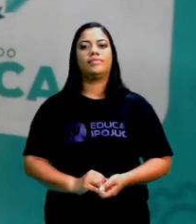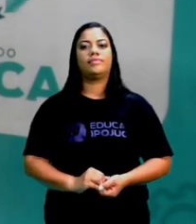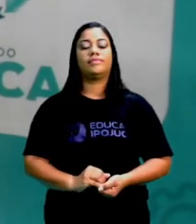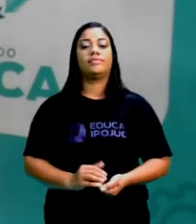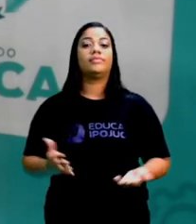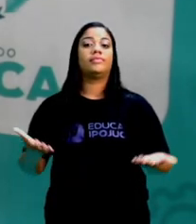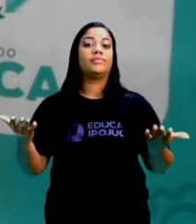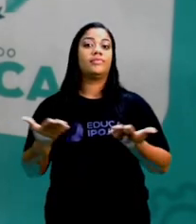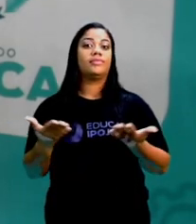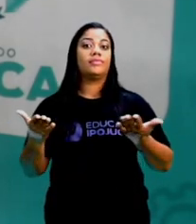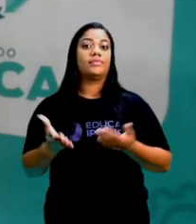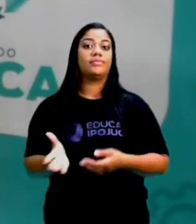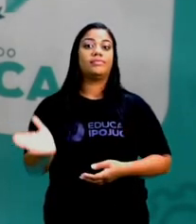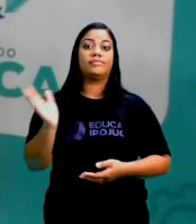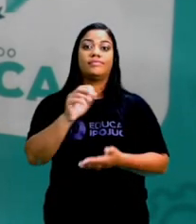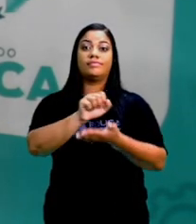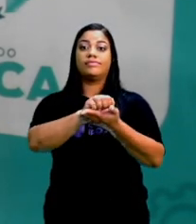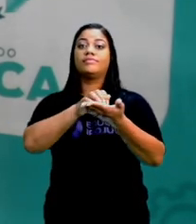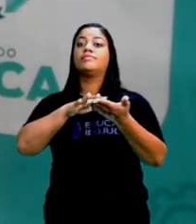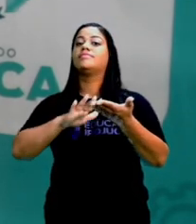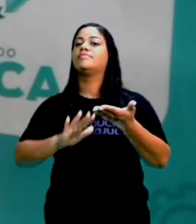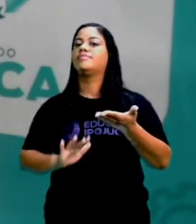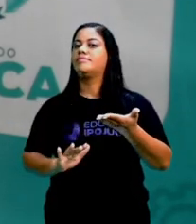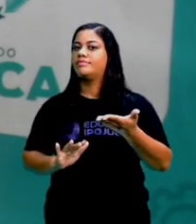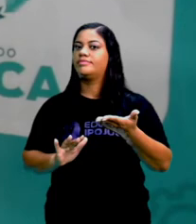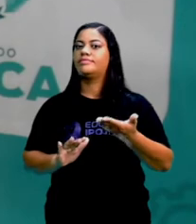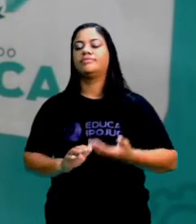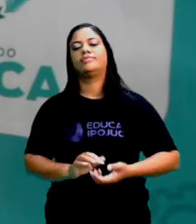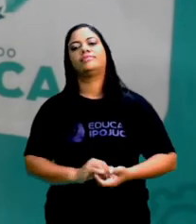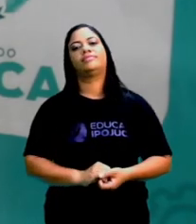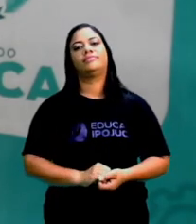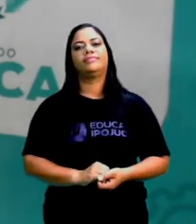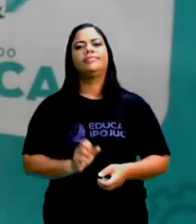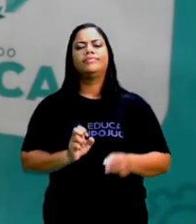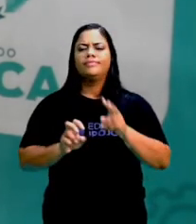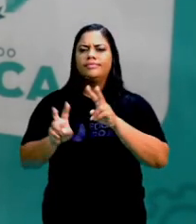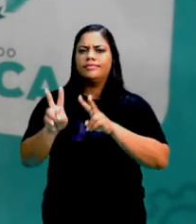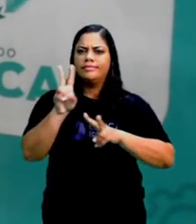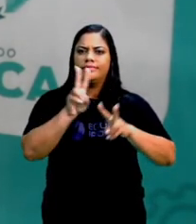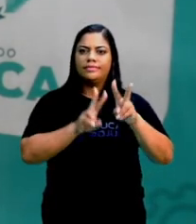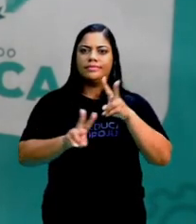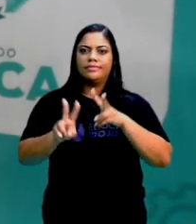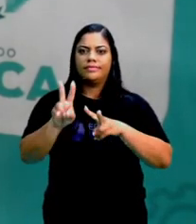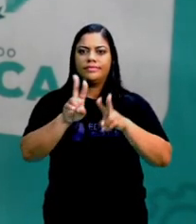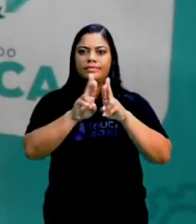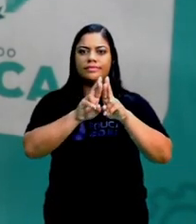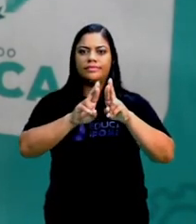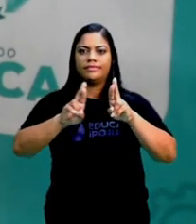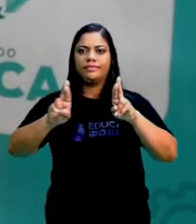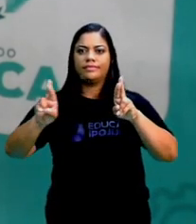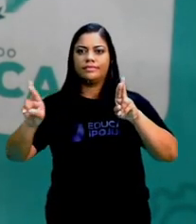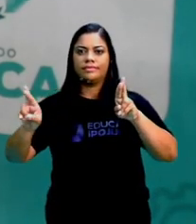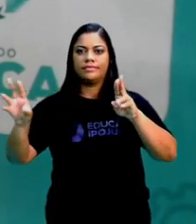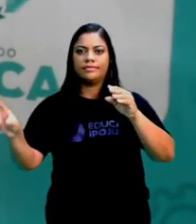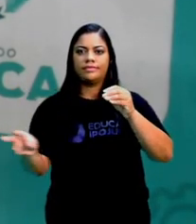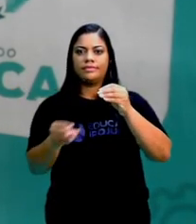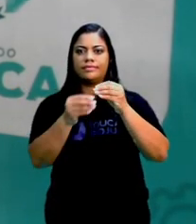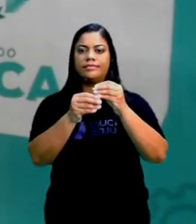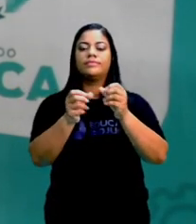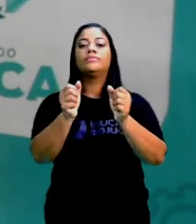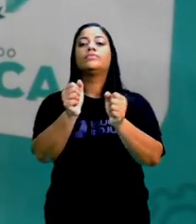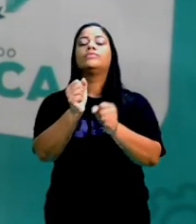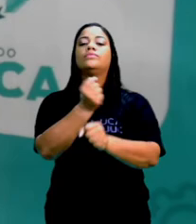E agora vamos para a nossa atividade. Olha, observe a reta e complete com os números